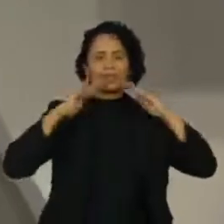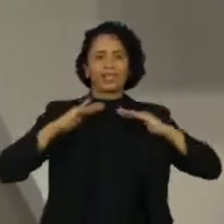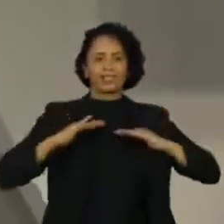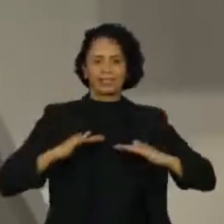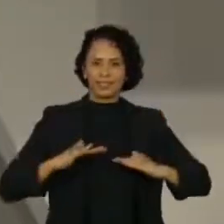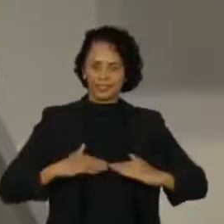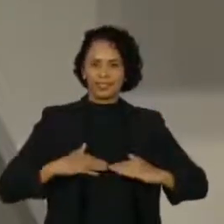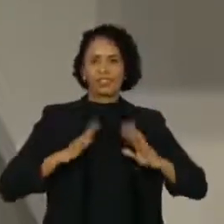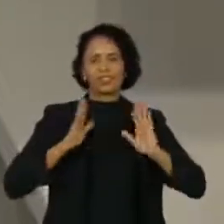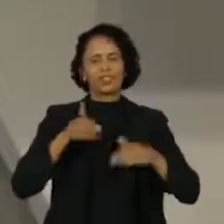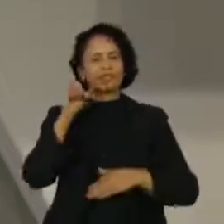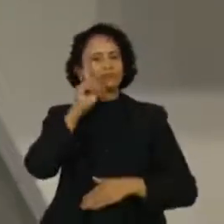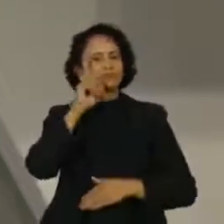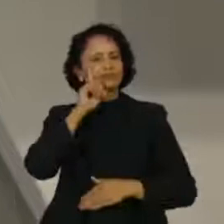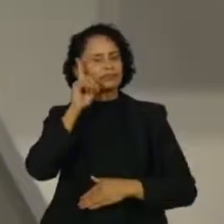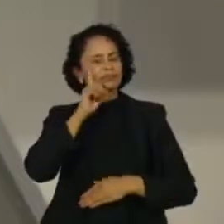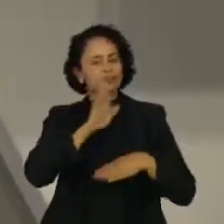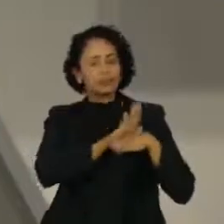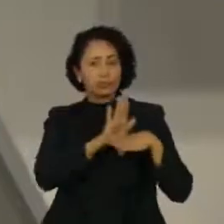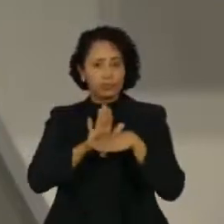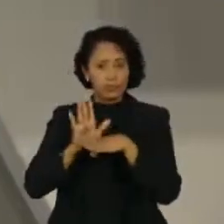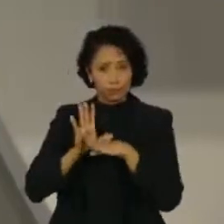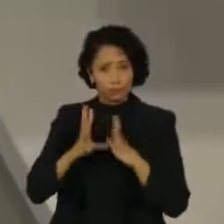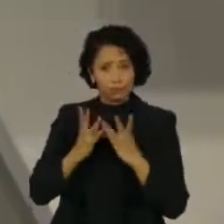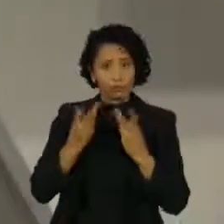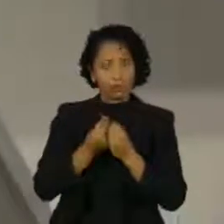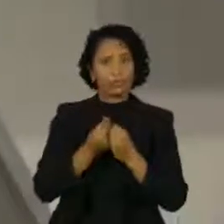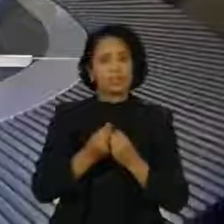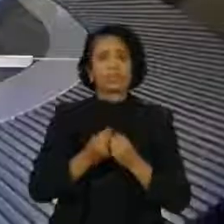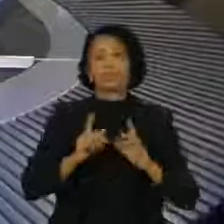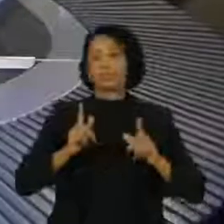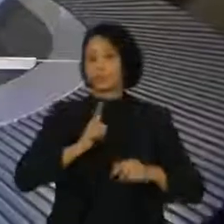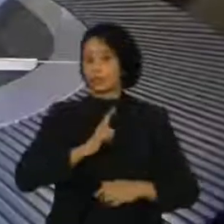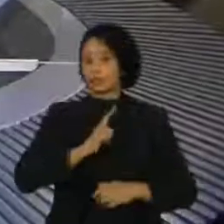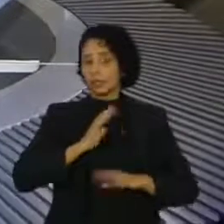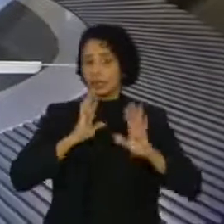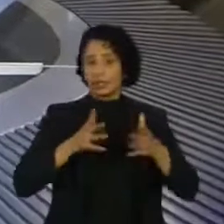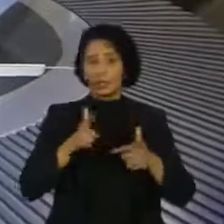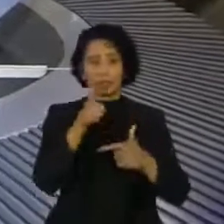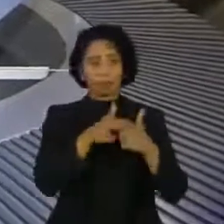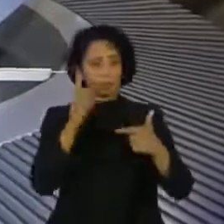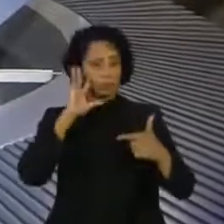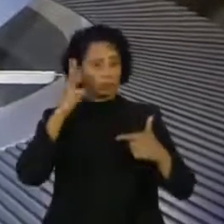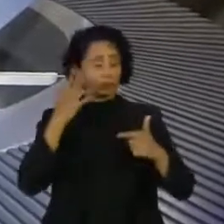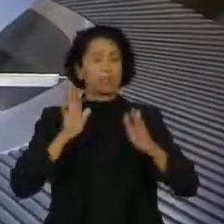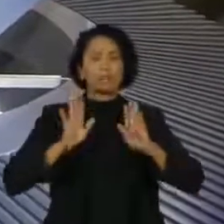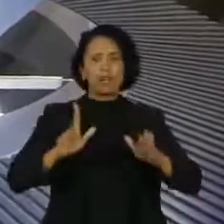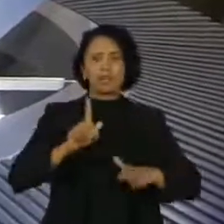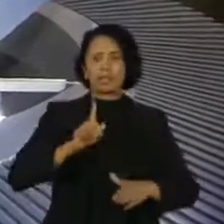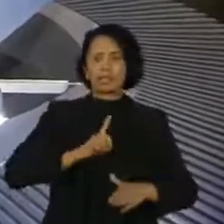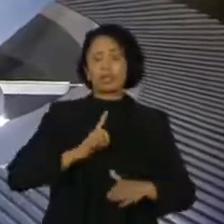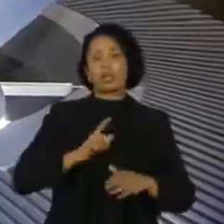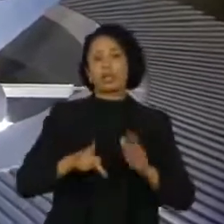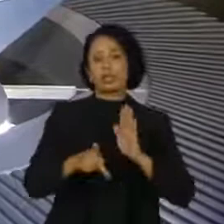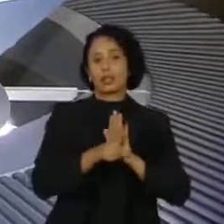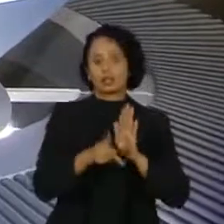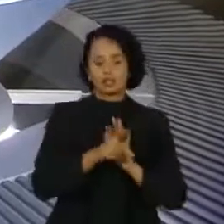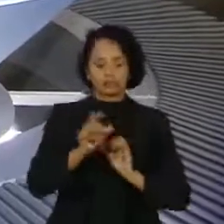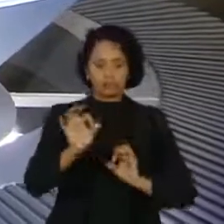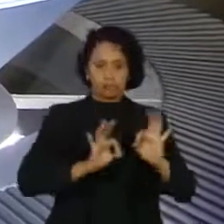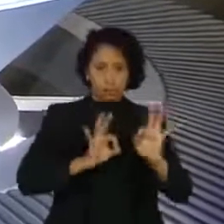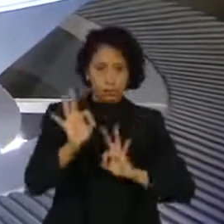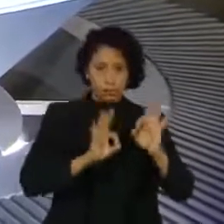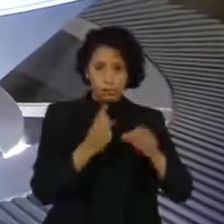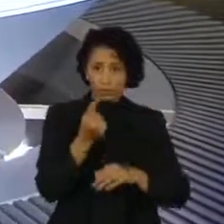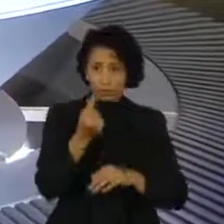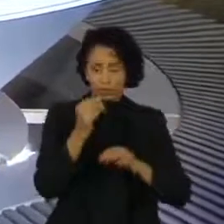garantir as necessidades da família enquanto se encontra uma solução. Mas fazer um planejamento financeiro envolve todos os membros da